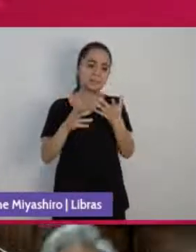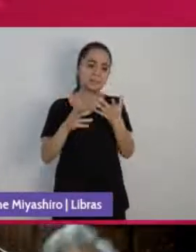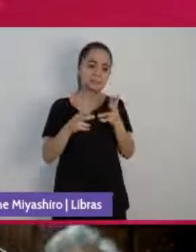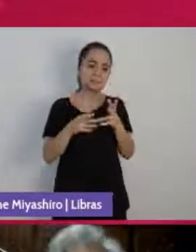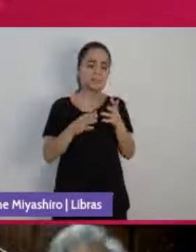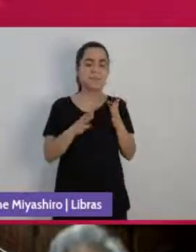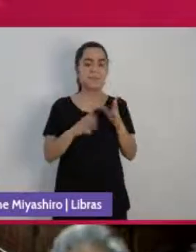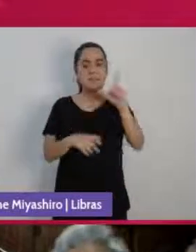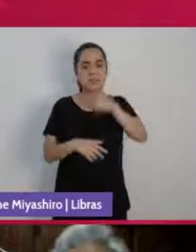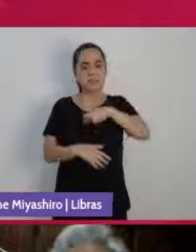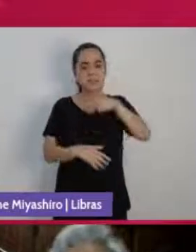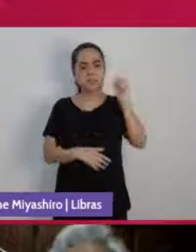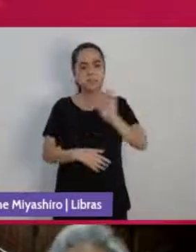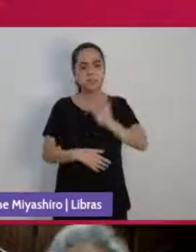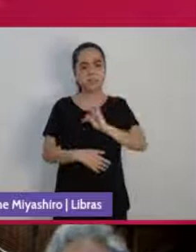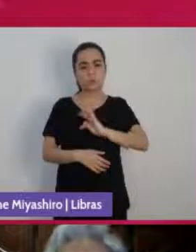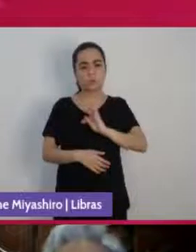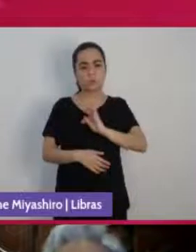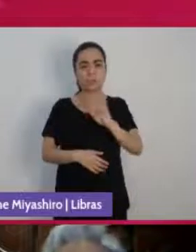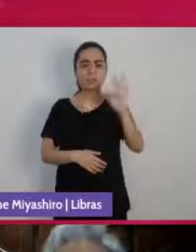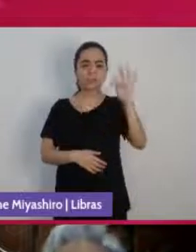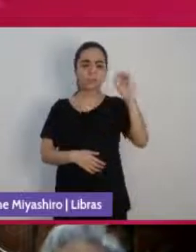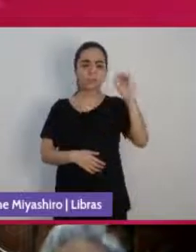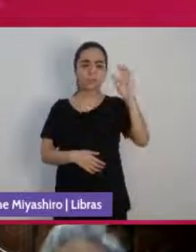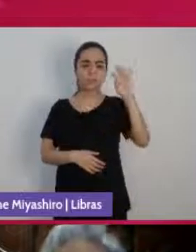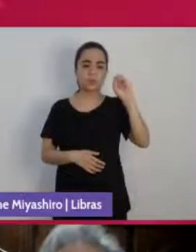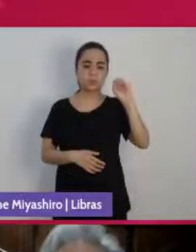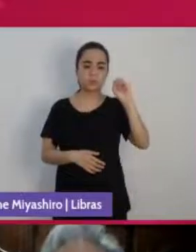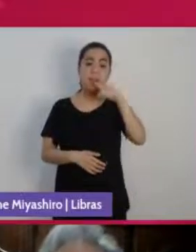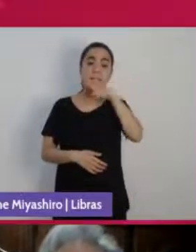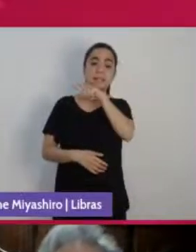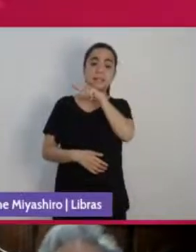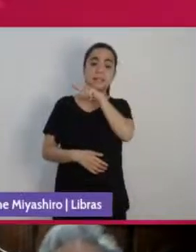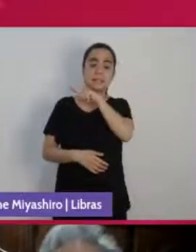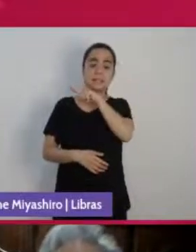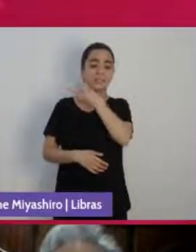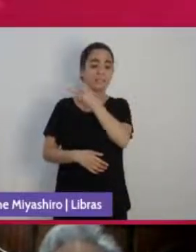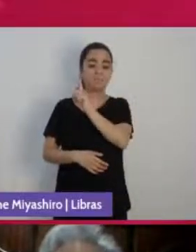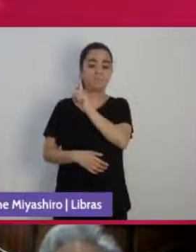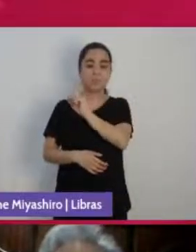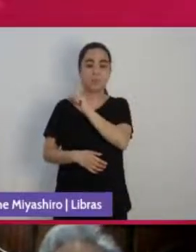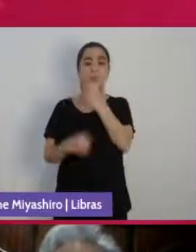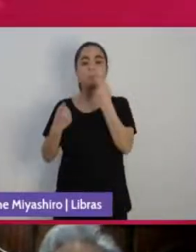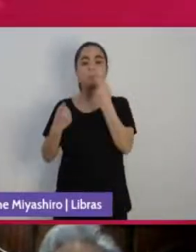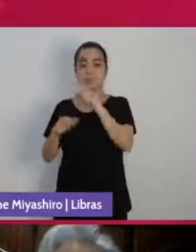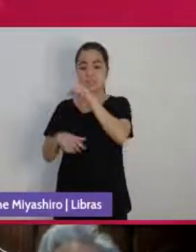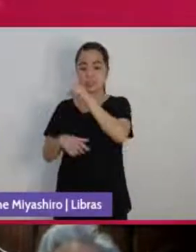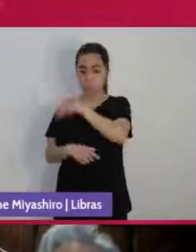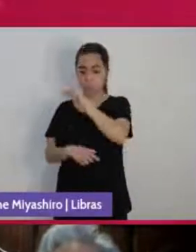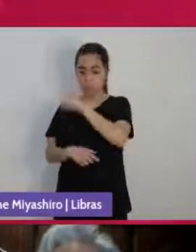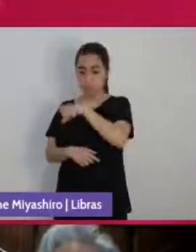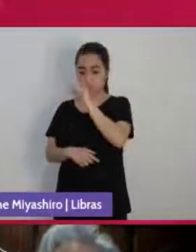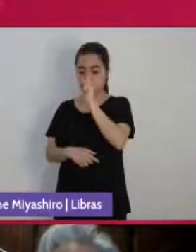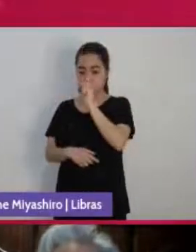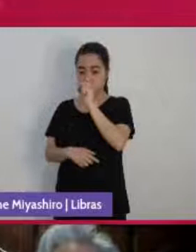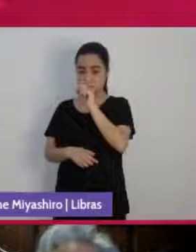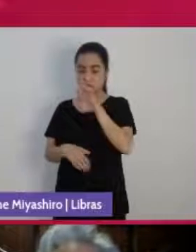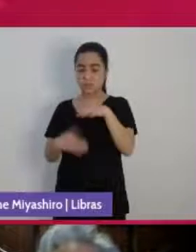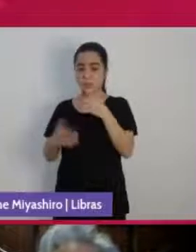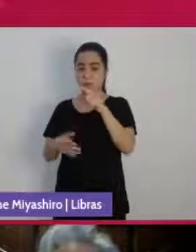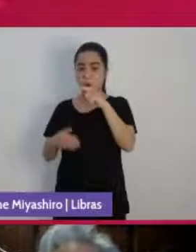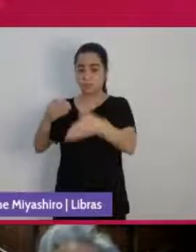a fotocélula. Mas esse daqui não. Esse daqui eu tenho que escolher a fotocélula. Então, ali embaixo